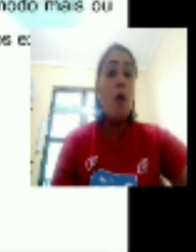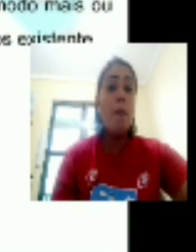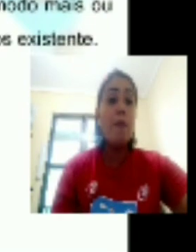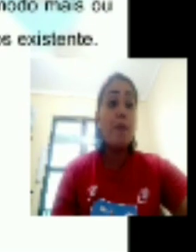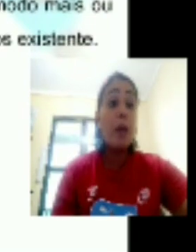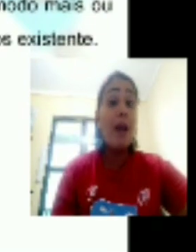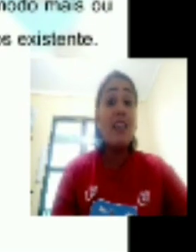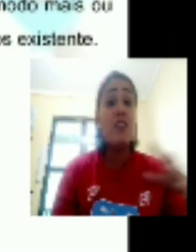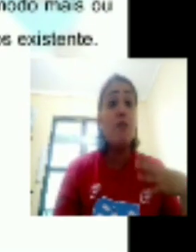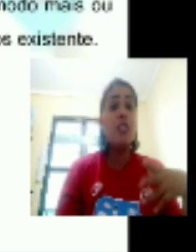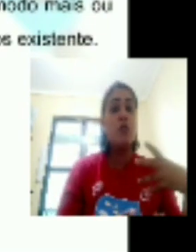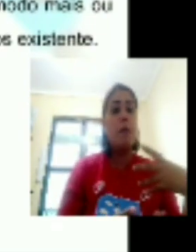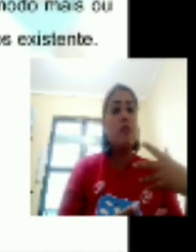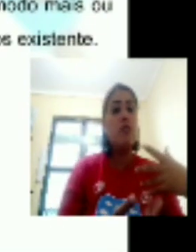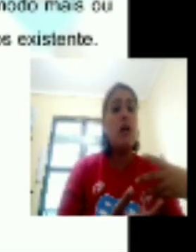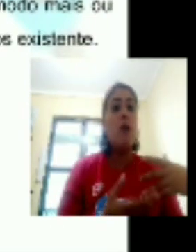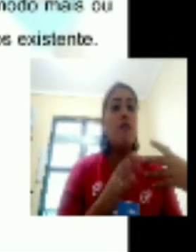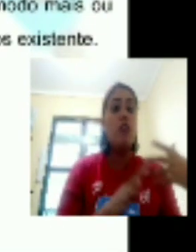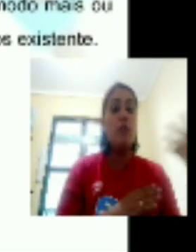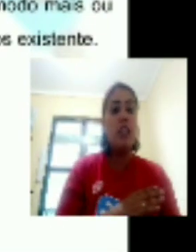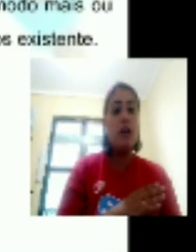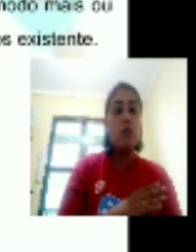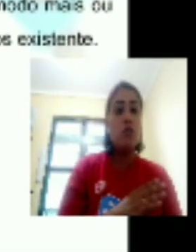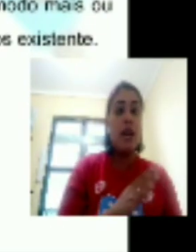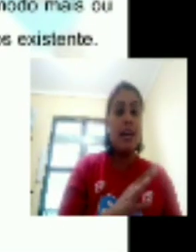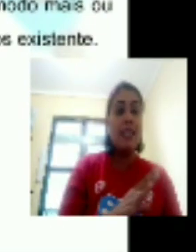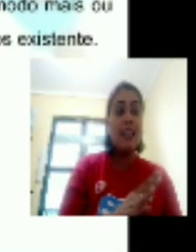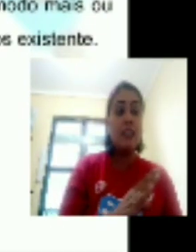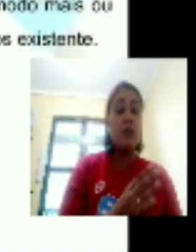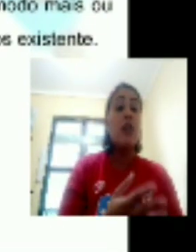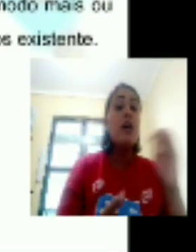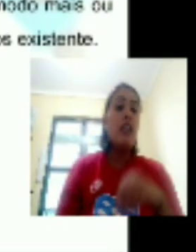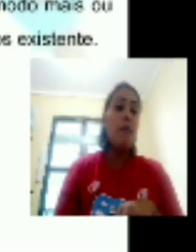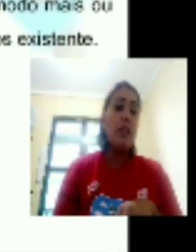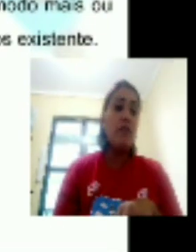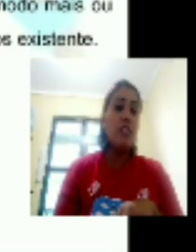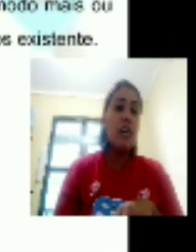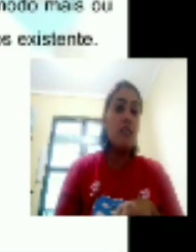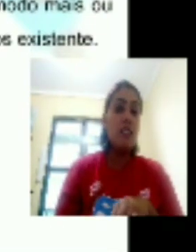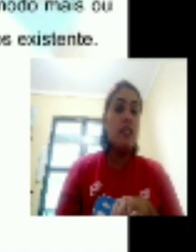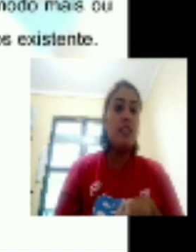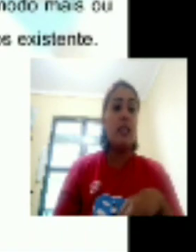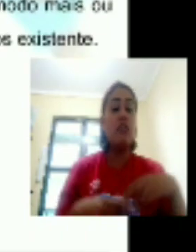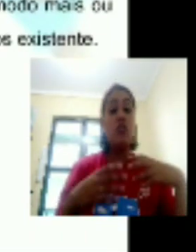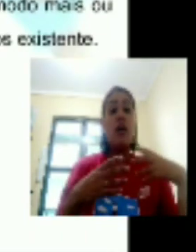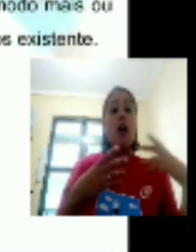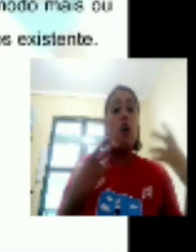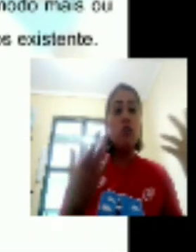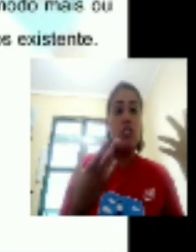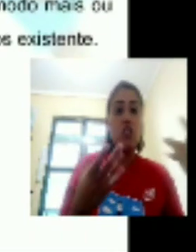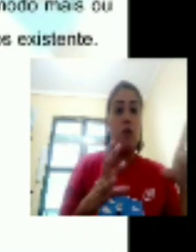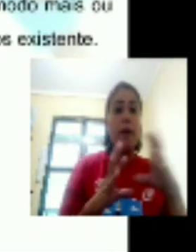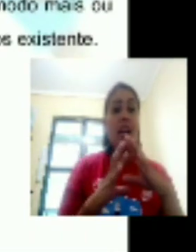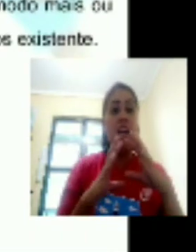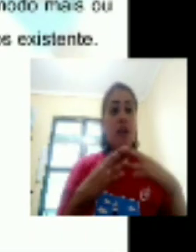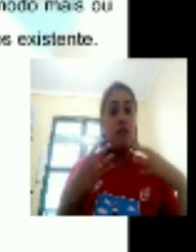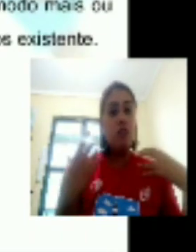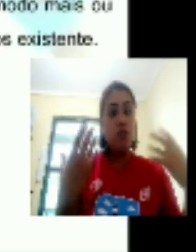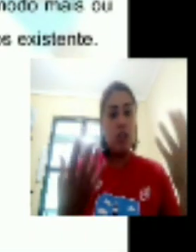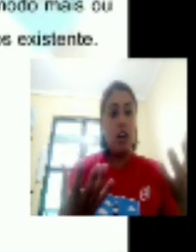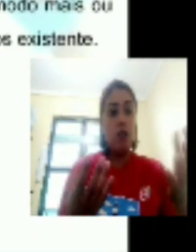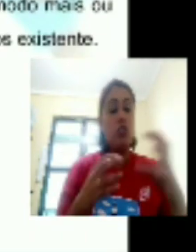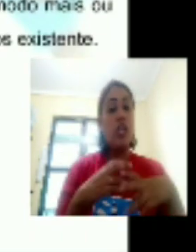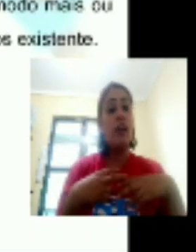modo mais ou menos proporcional ao volume de recurso arrecadado e beneficiários existentes. Ou seja, para